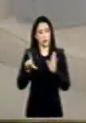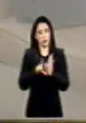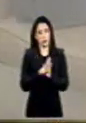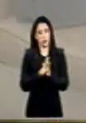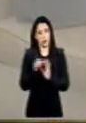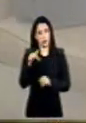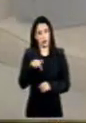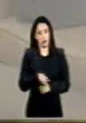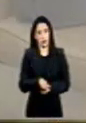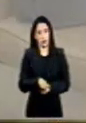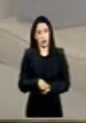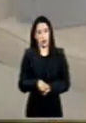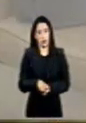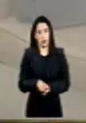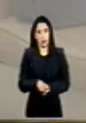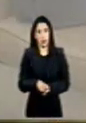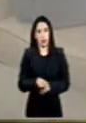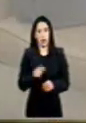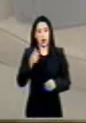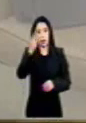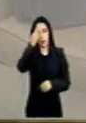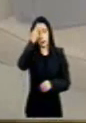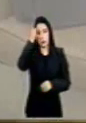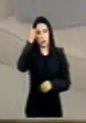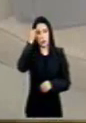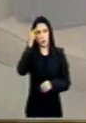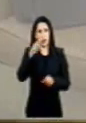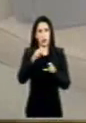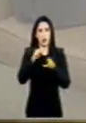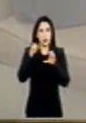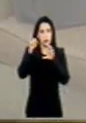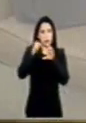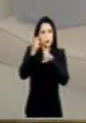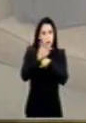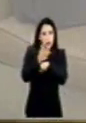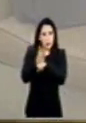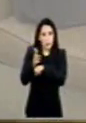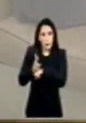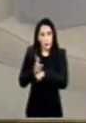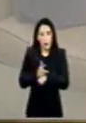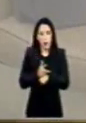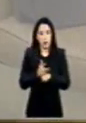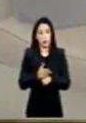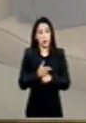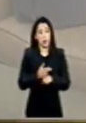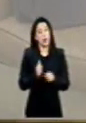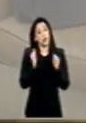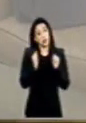Um caso de legítima defesa em que temos filmagens em câmera e câmeras, é possível que um